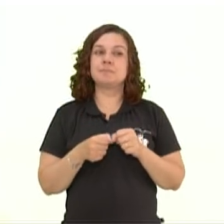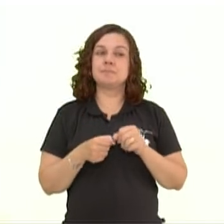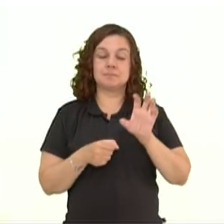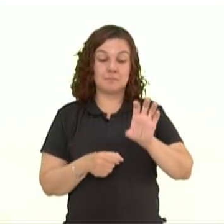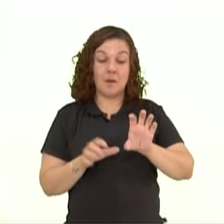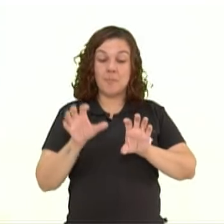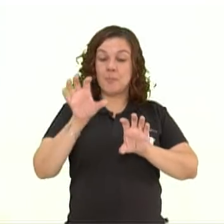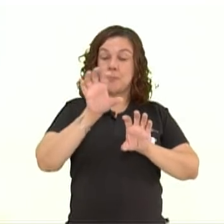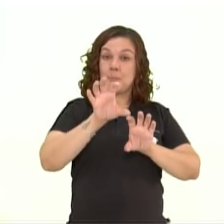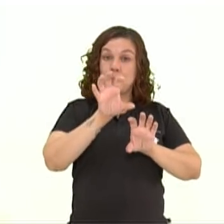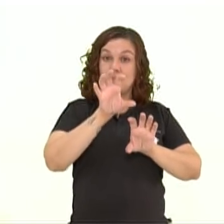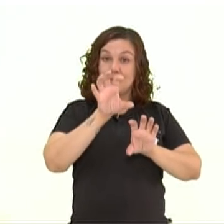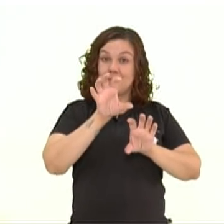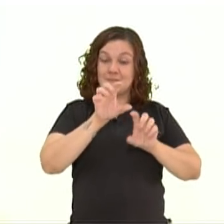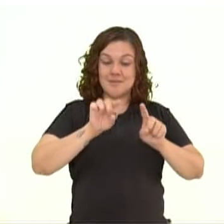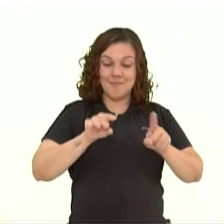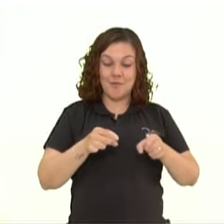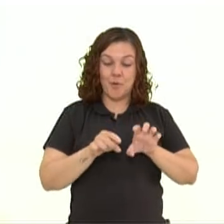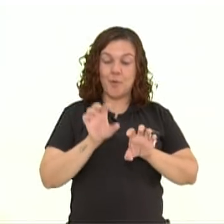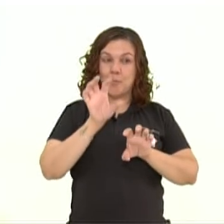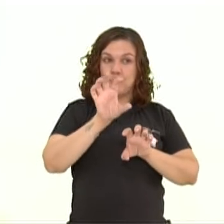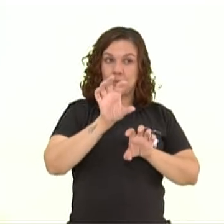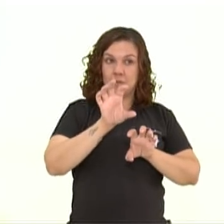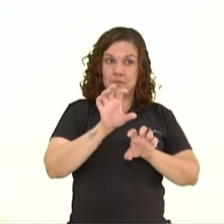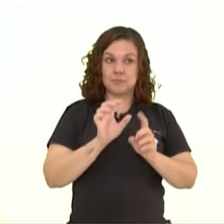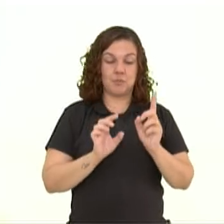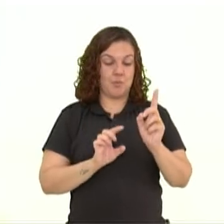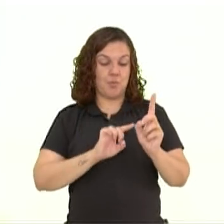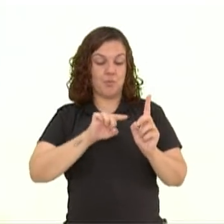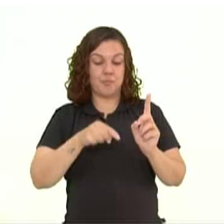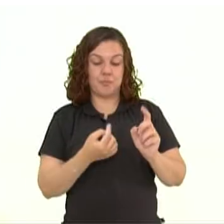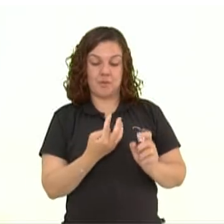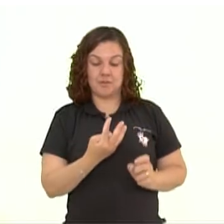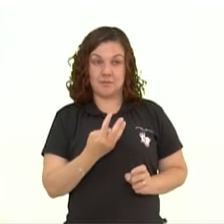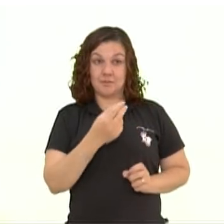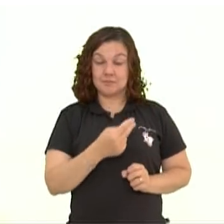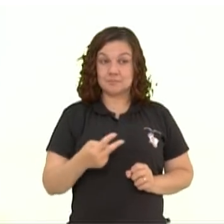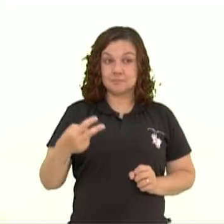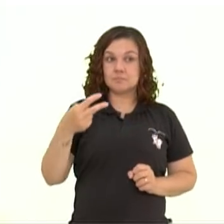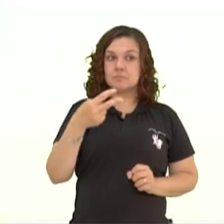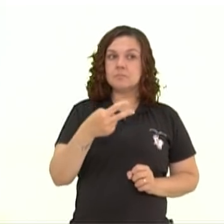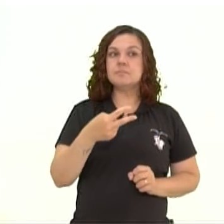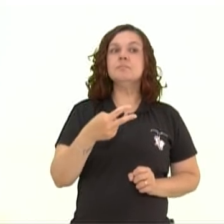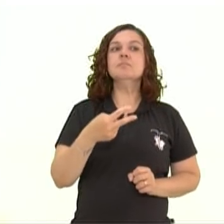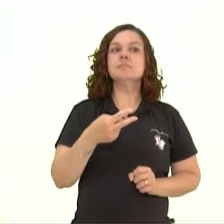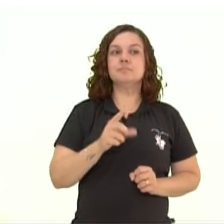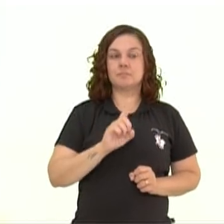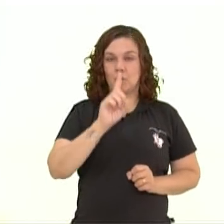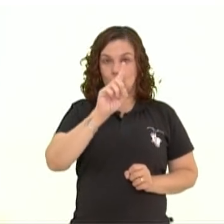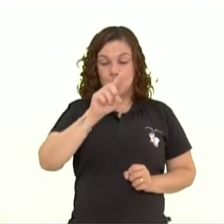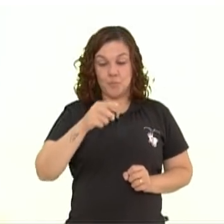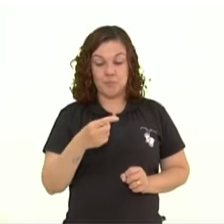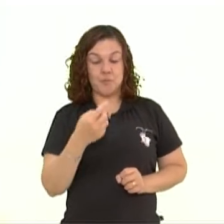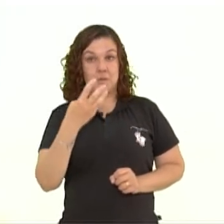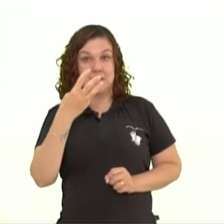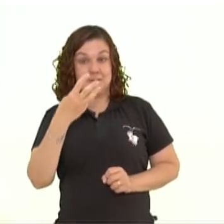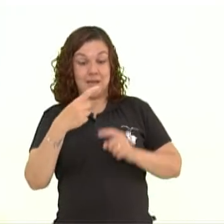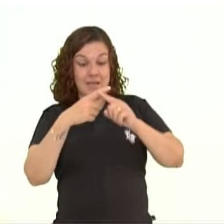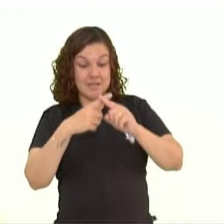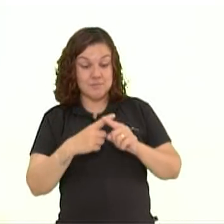que calcular a potência, tá? 1,3 elevado ao quadrado, que é o quê? 1,3